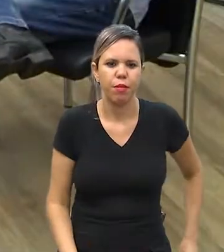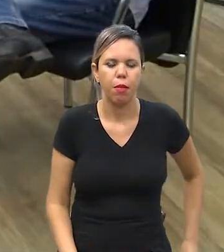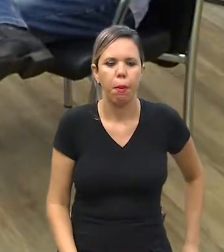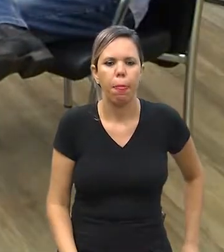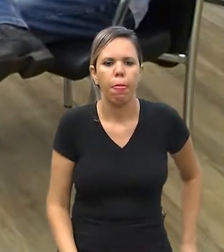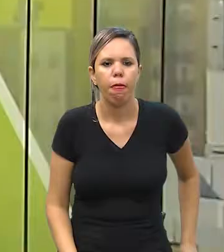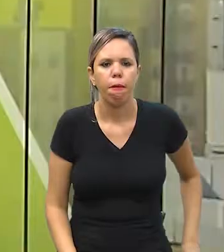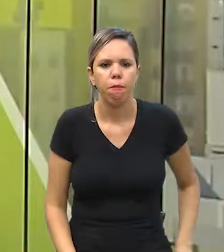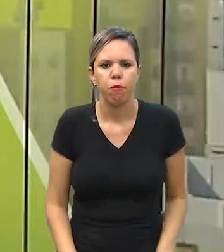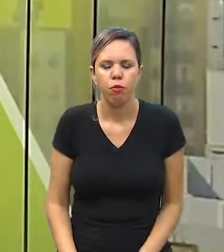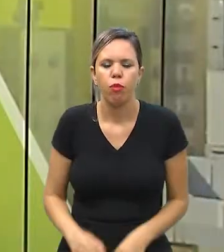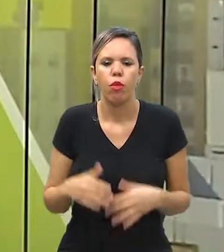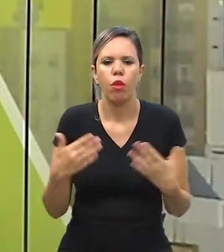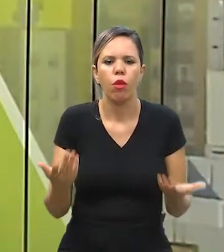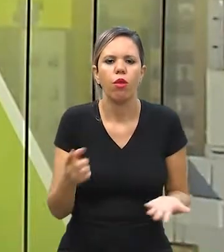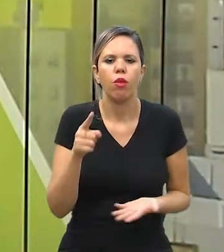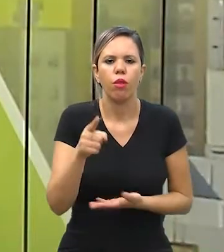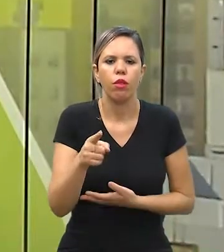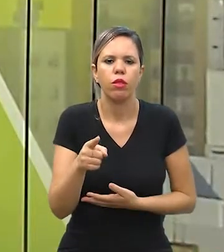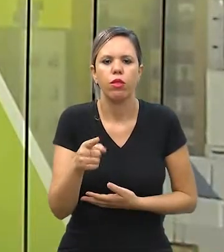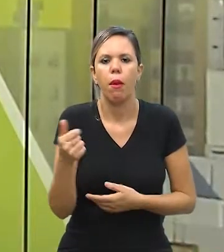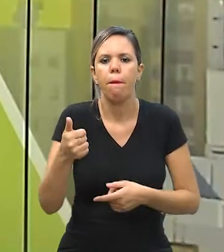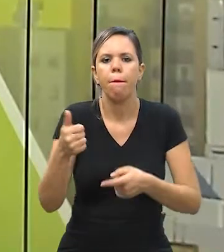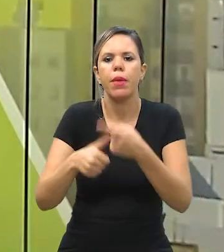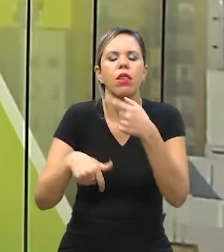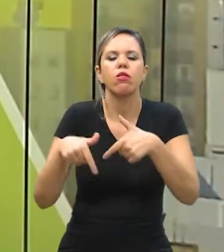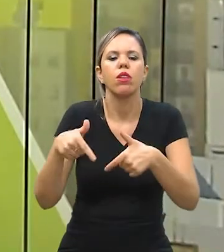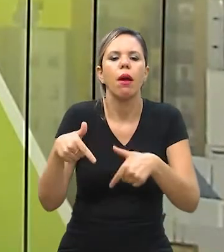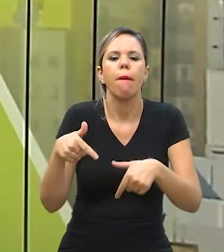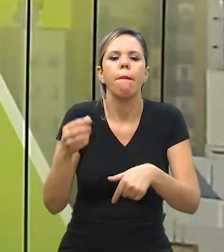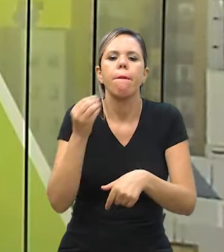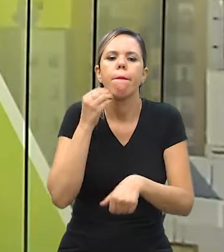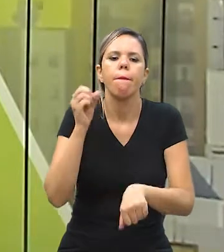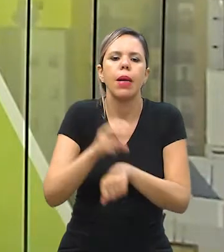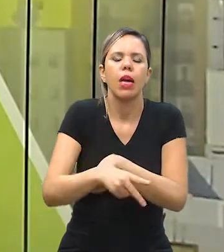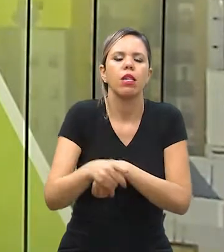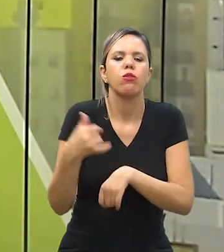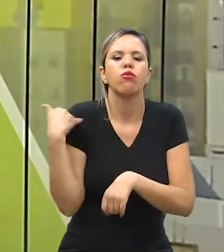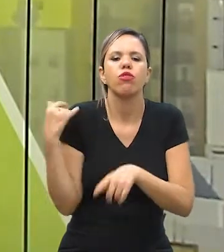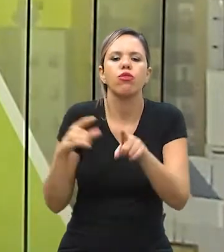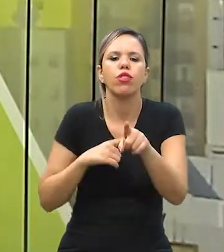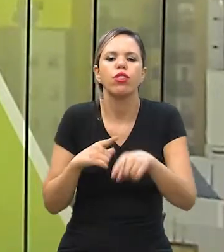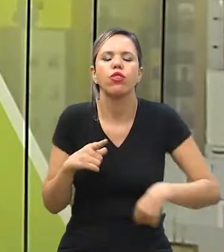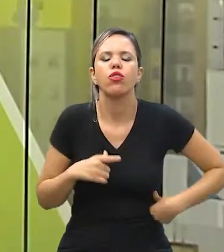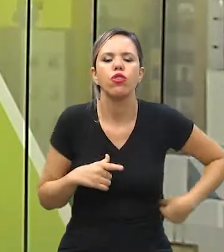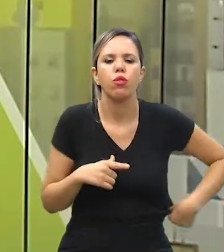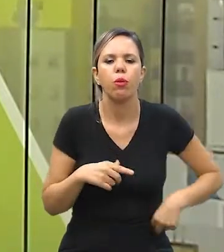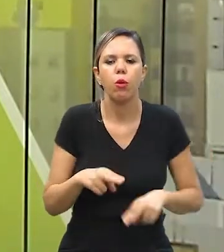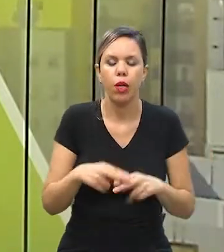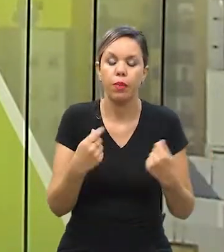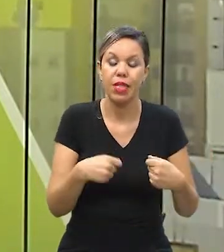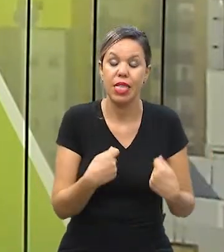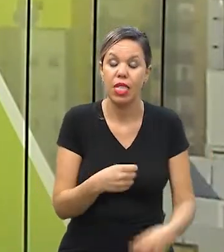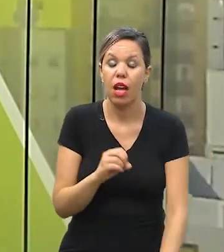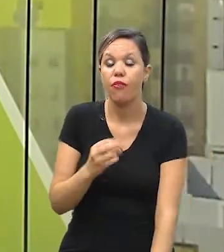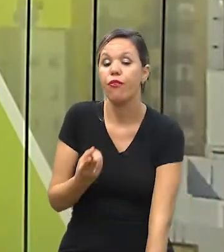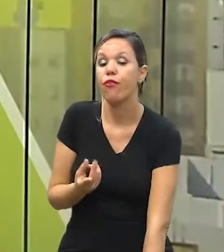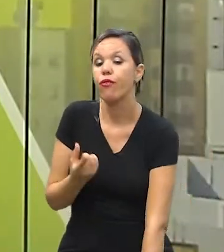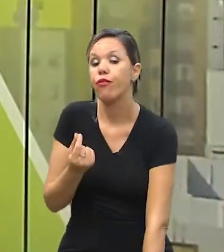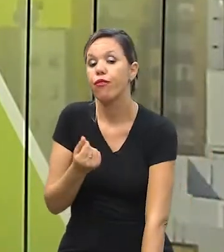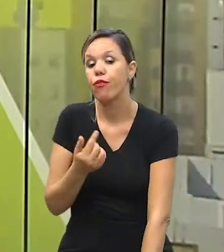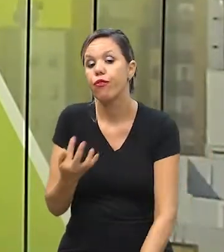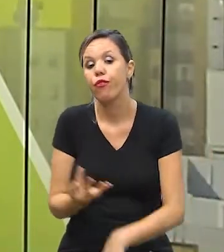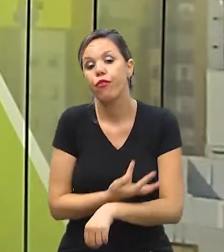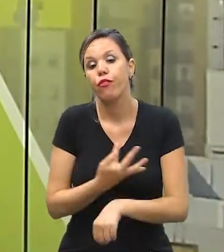bacana. E quando que foi o seu primeiro emprego? Quantos anos você tinha? E foi por necessidade